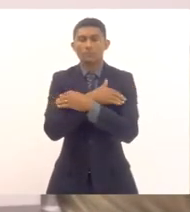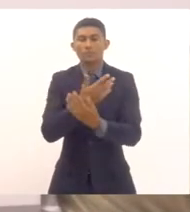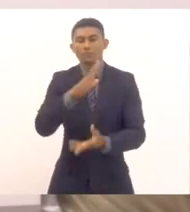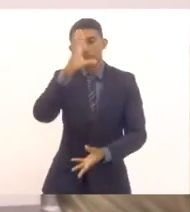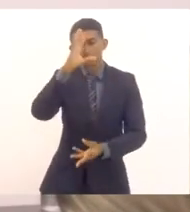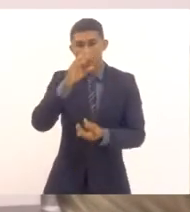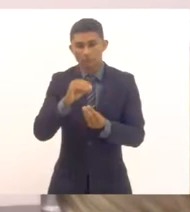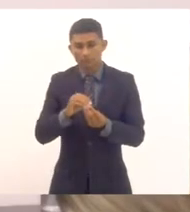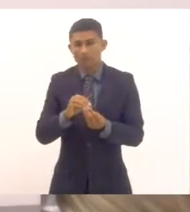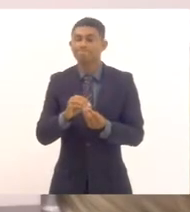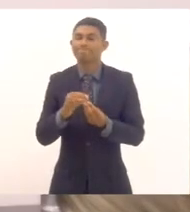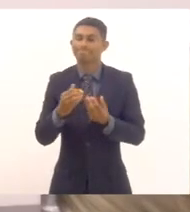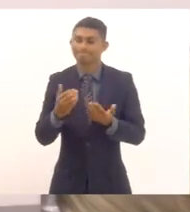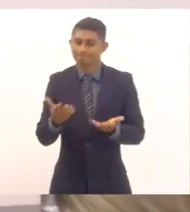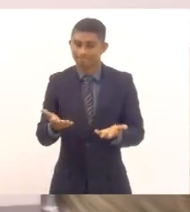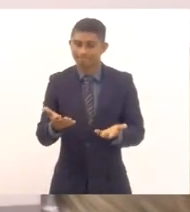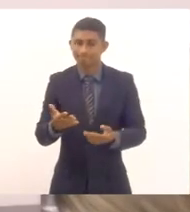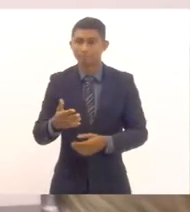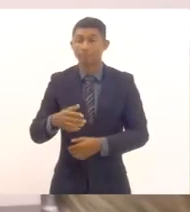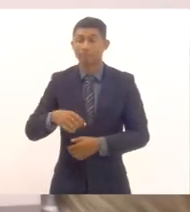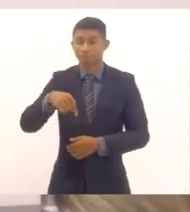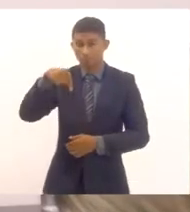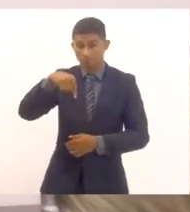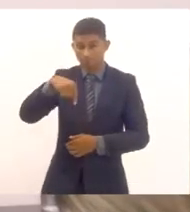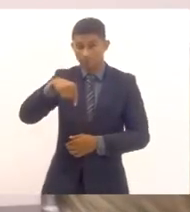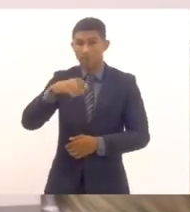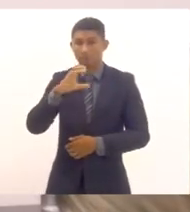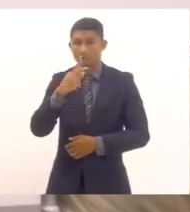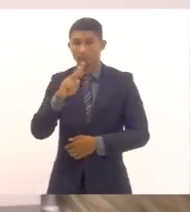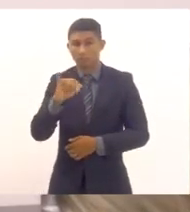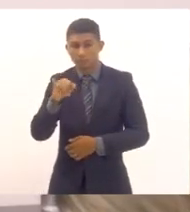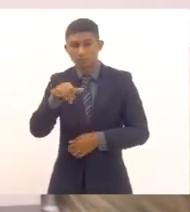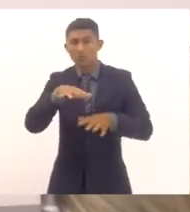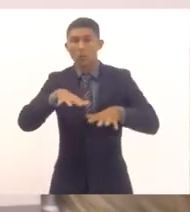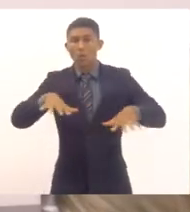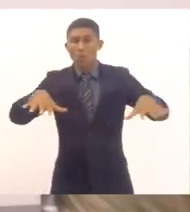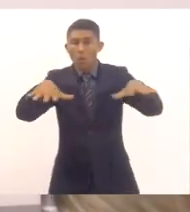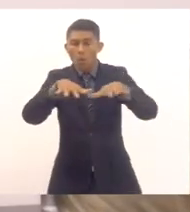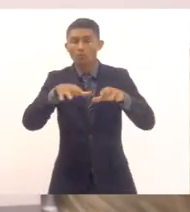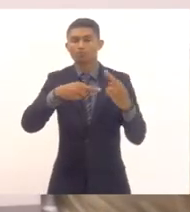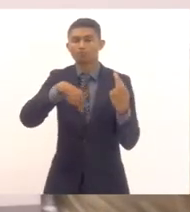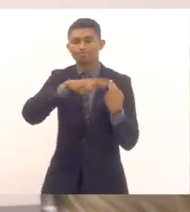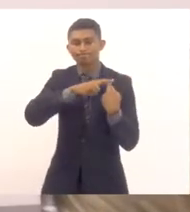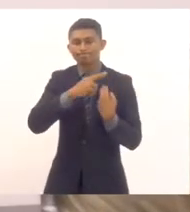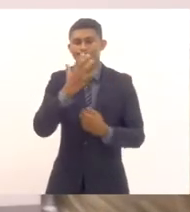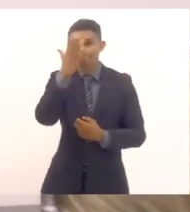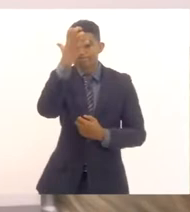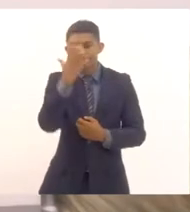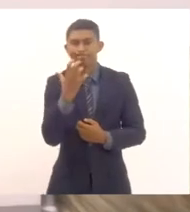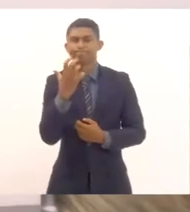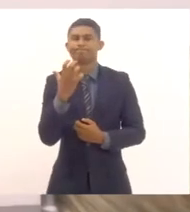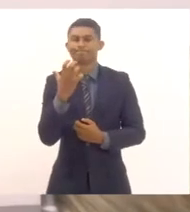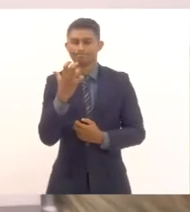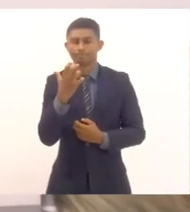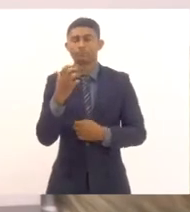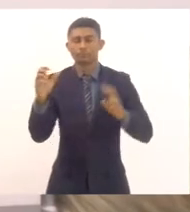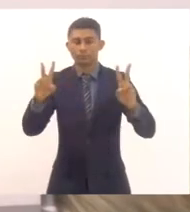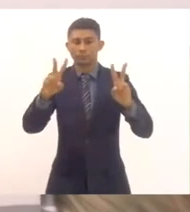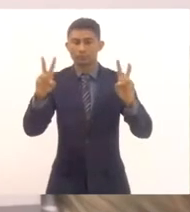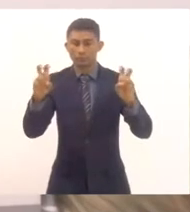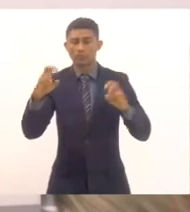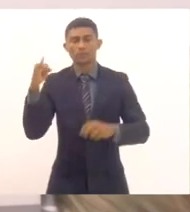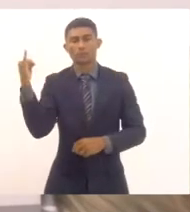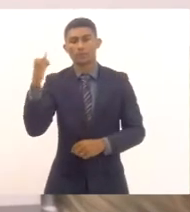comprometimento daqueles que estão neste trabalho com esse tema que a gente considera de grande só